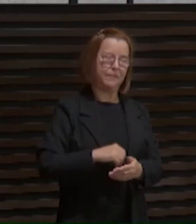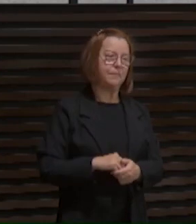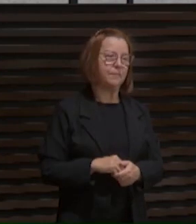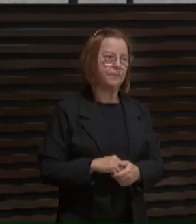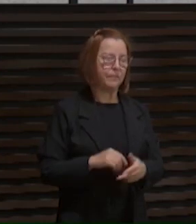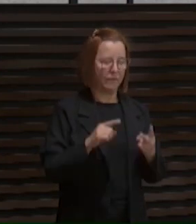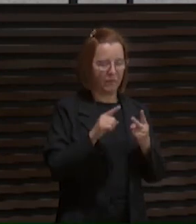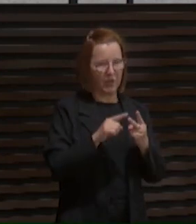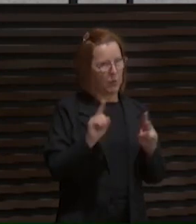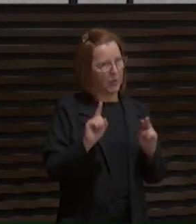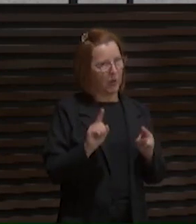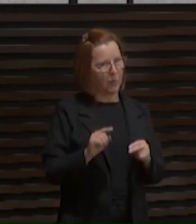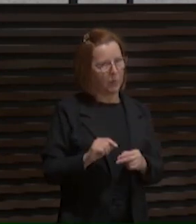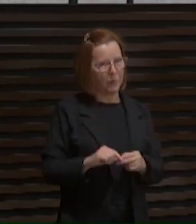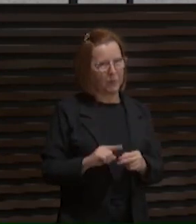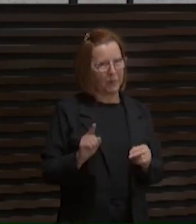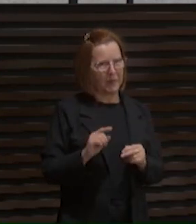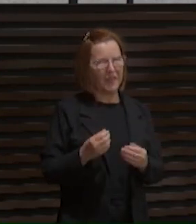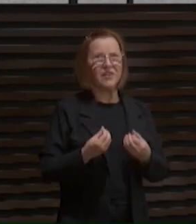Segundo não, é não se ofereçam.